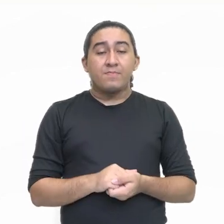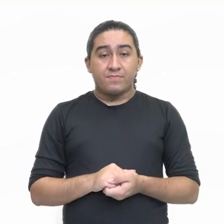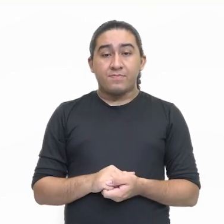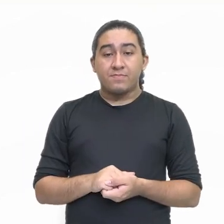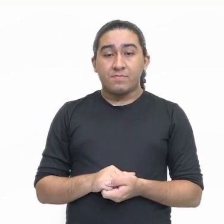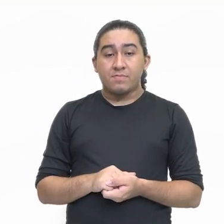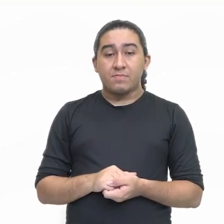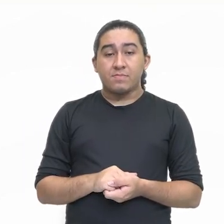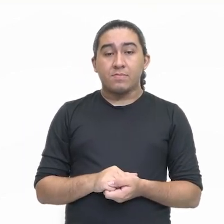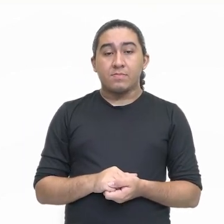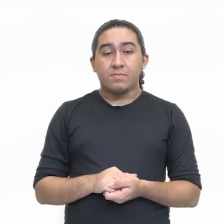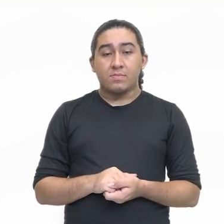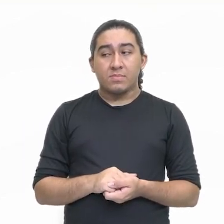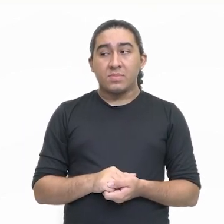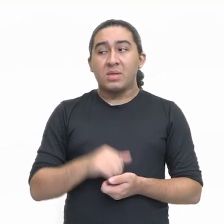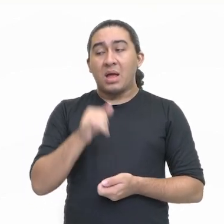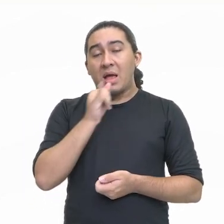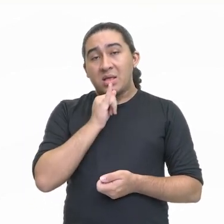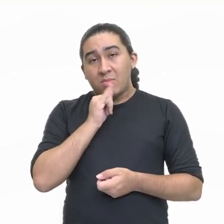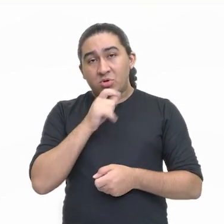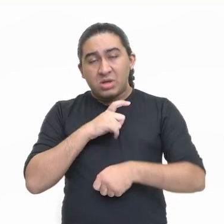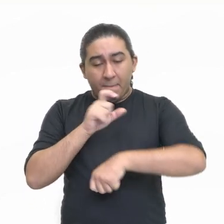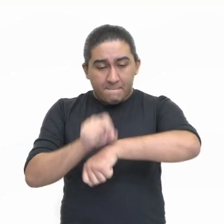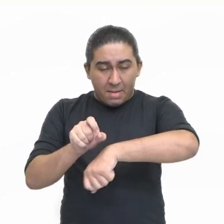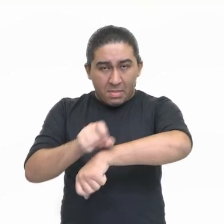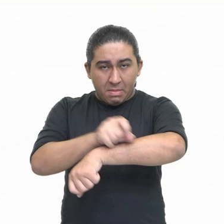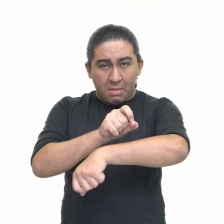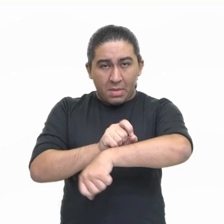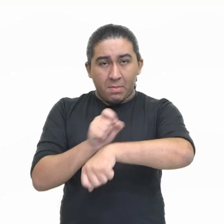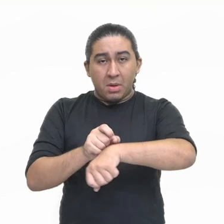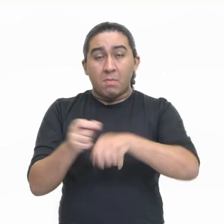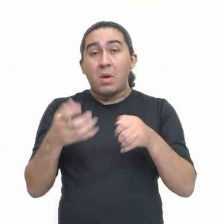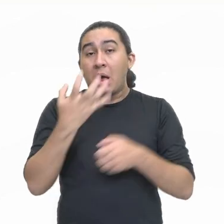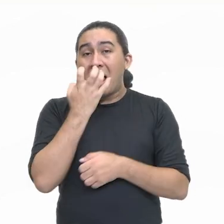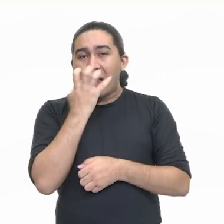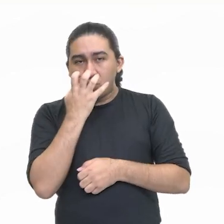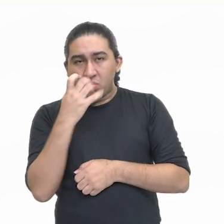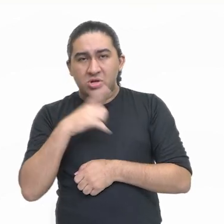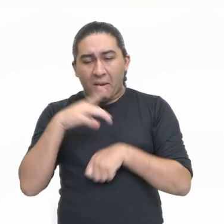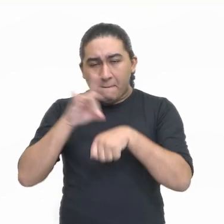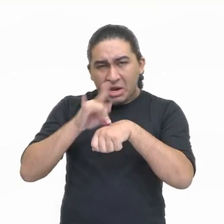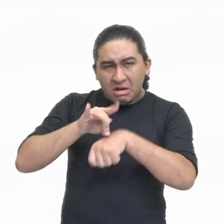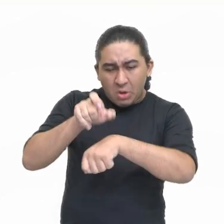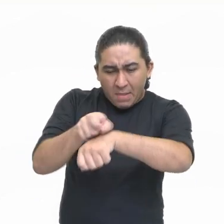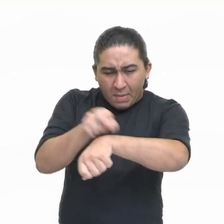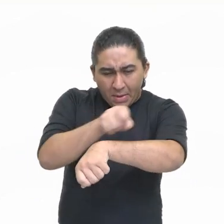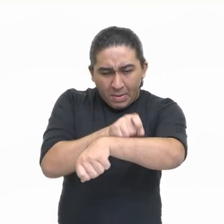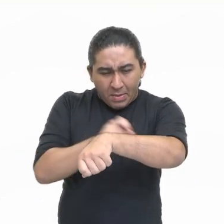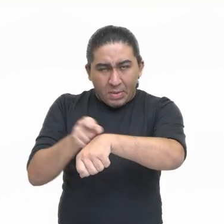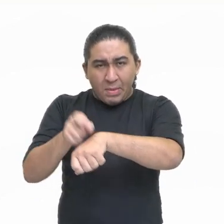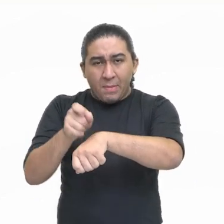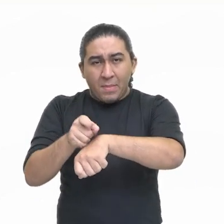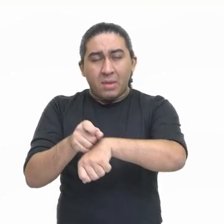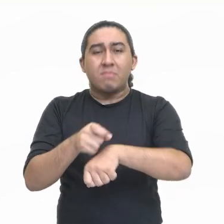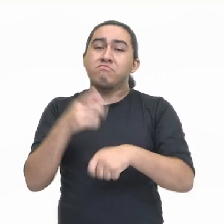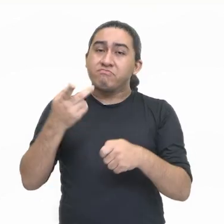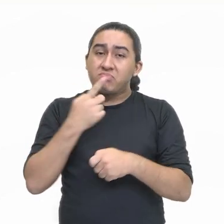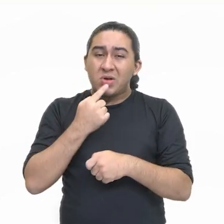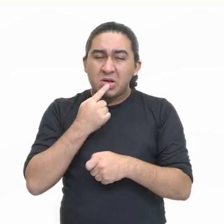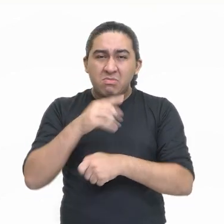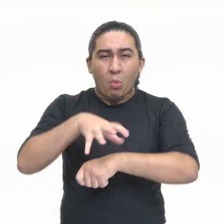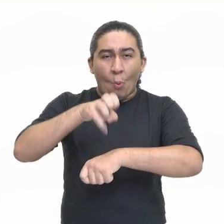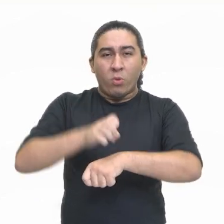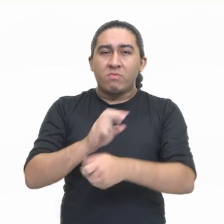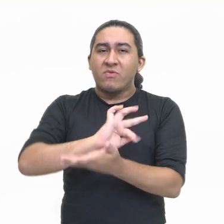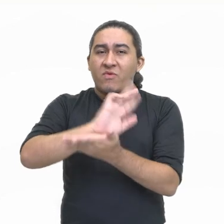carrapatos eles são parasitas dos cachorros por exemplo aqui dos mamíferos né Então esse é um processo